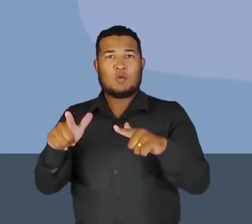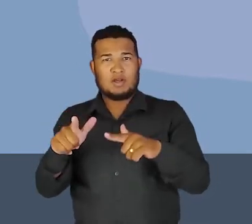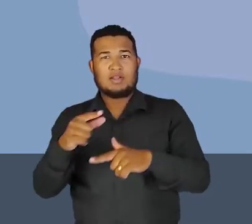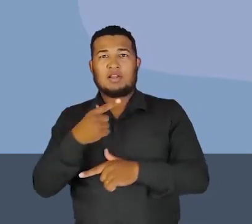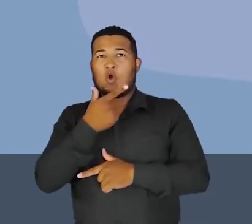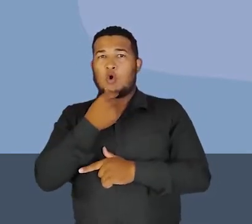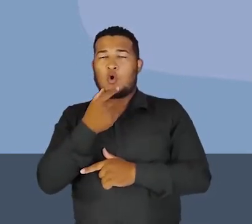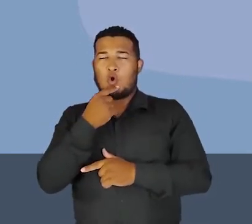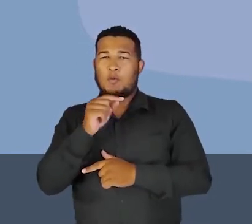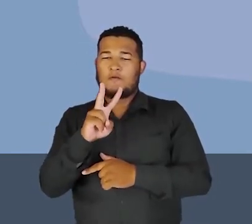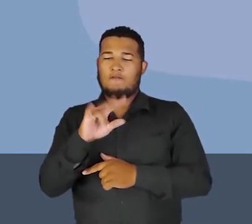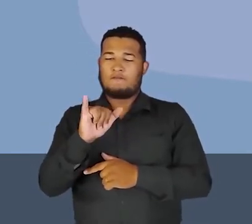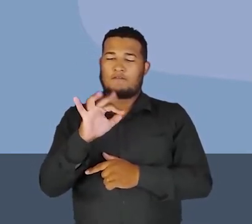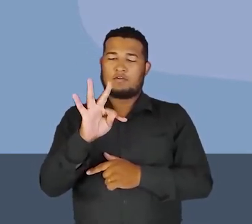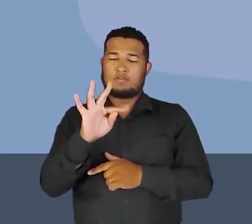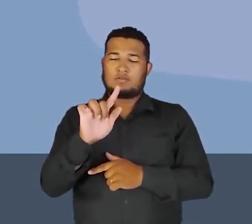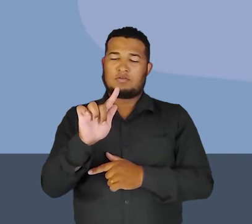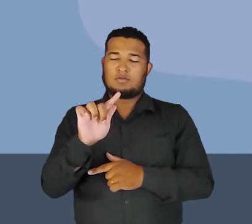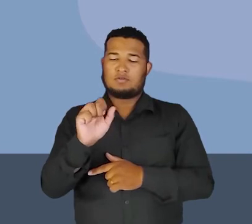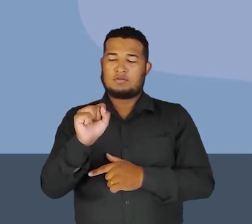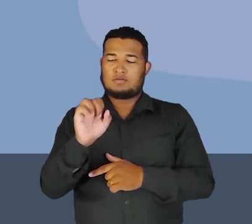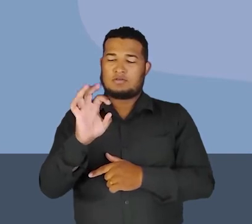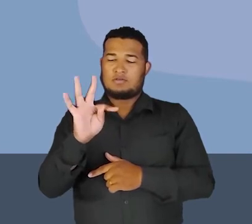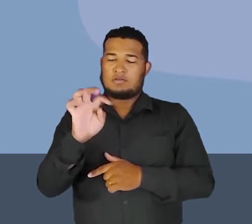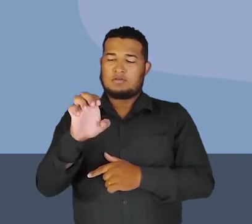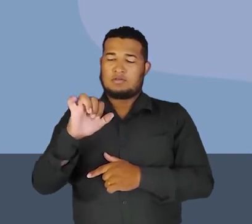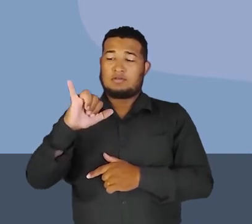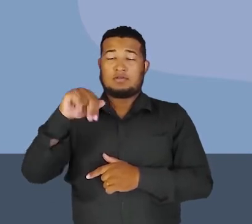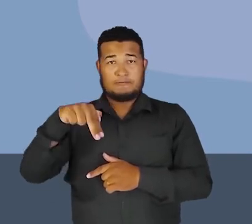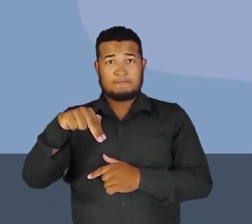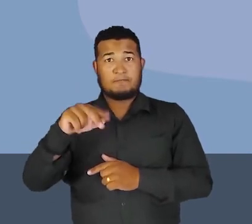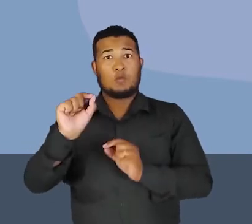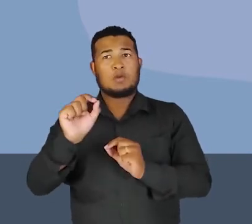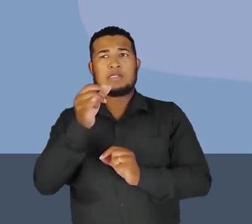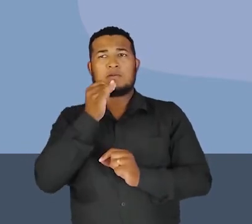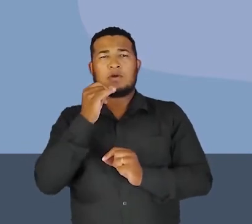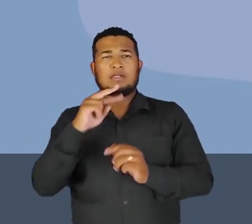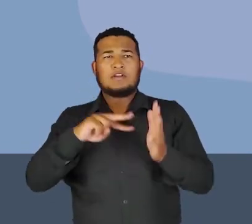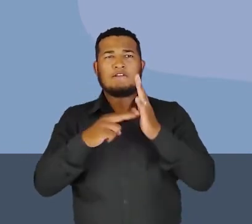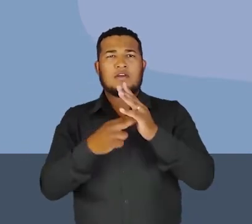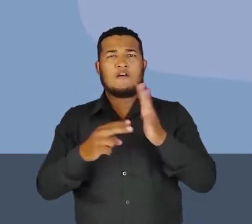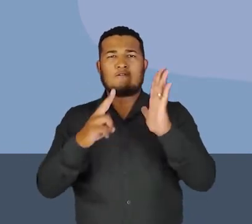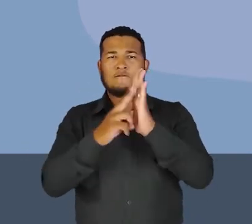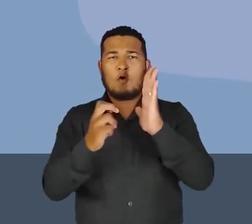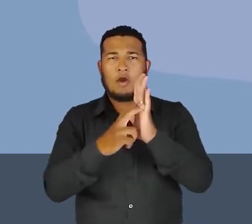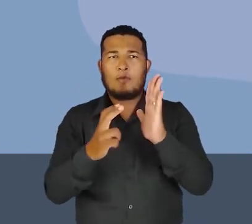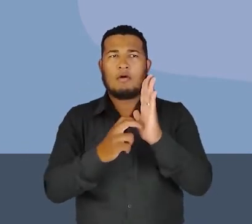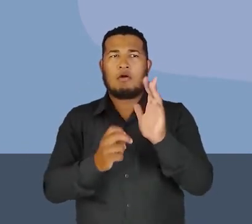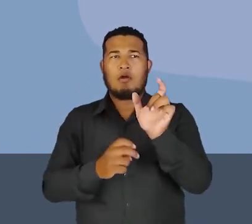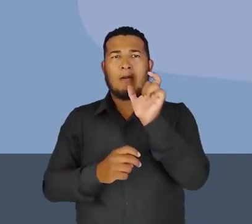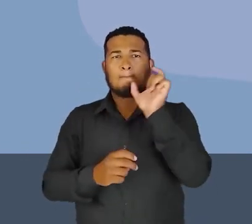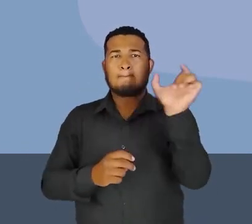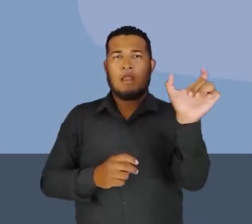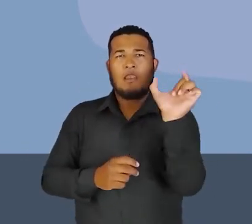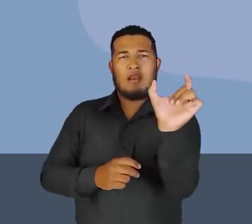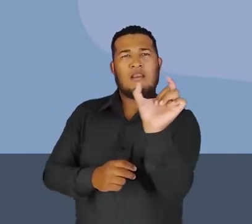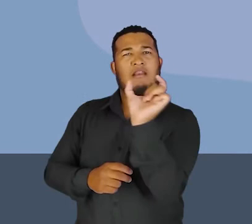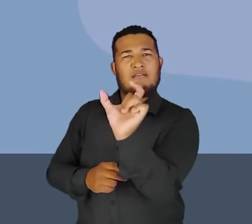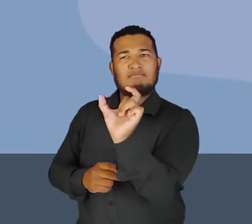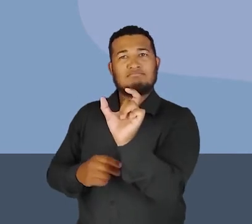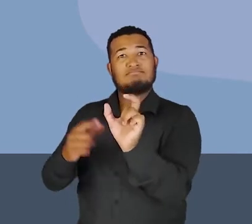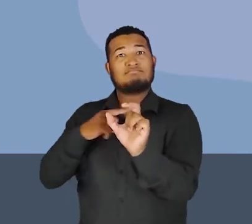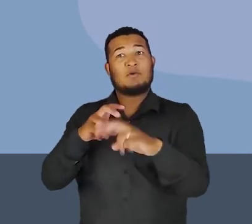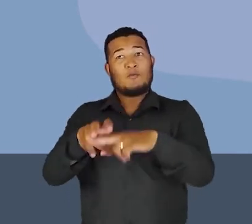filósofo Wittgenstein, né? No sentido de que as nossas palavras, o nosso vocabulário, ele é gerado